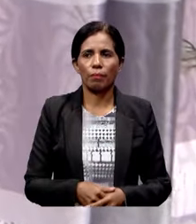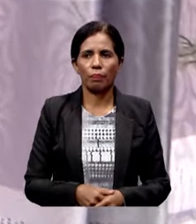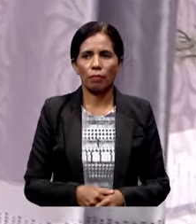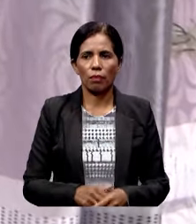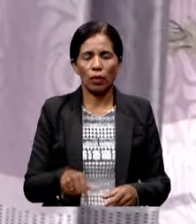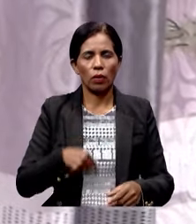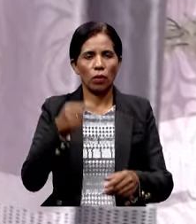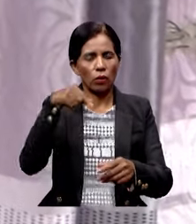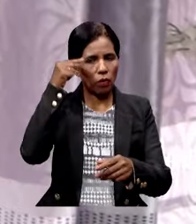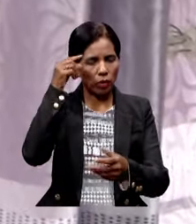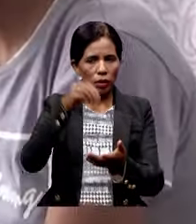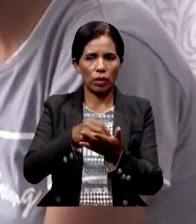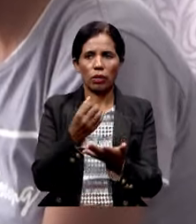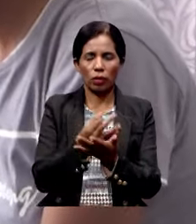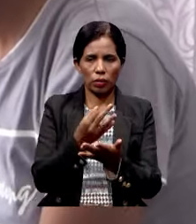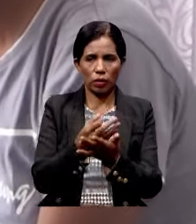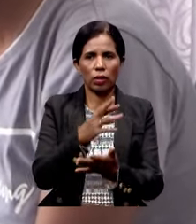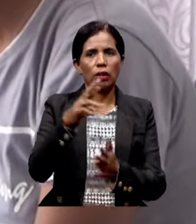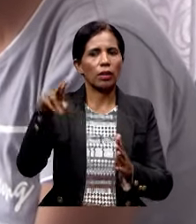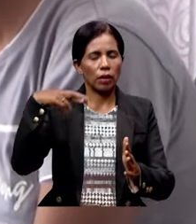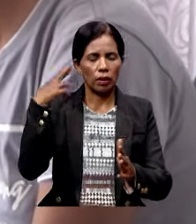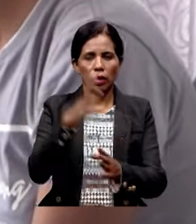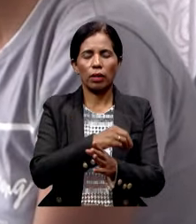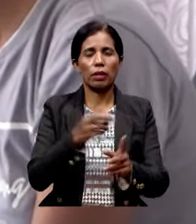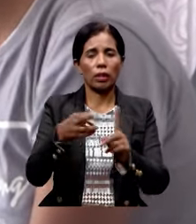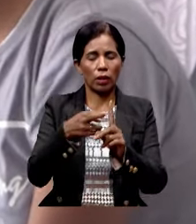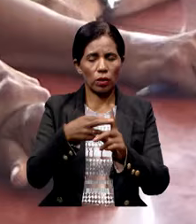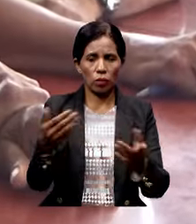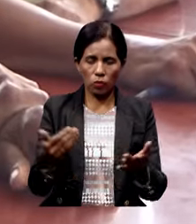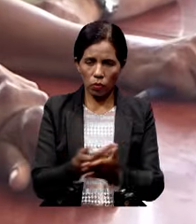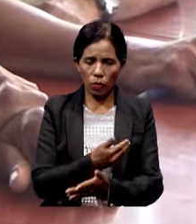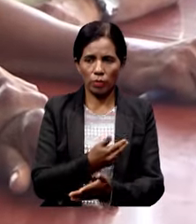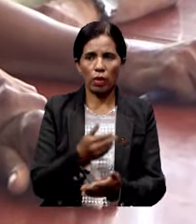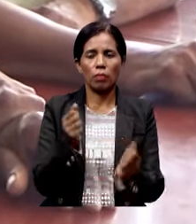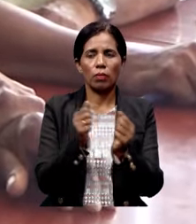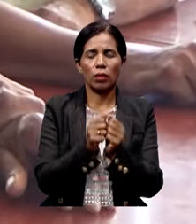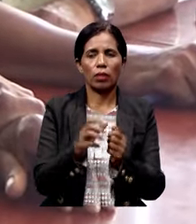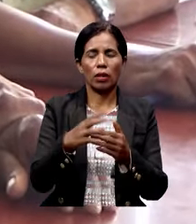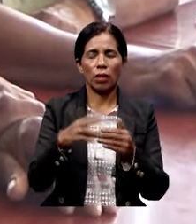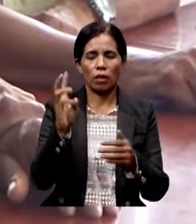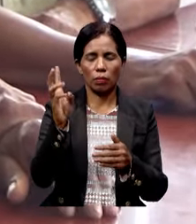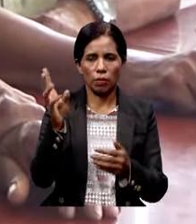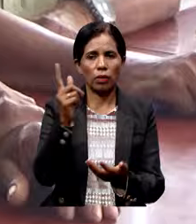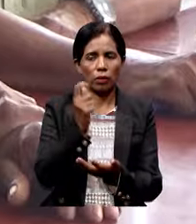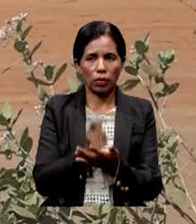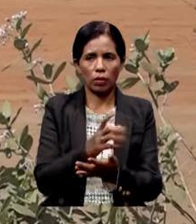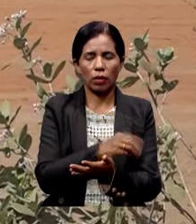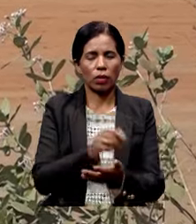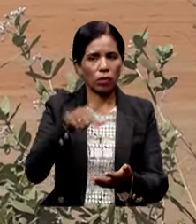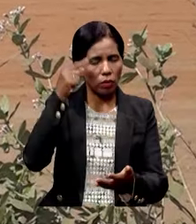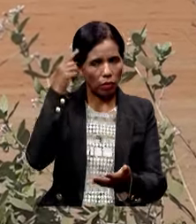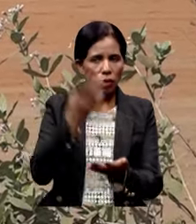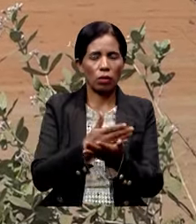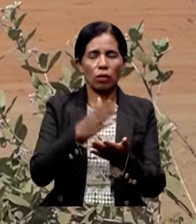Governo aloka orsamento ba konstrusang semiteri ufong Bekusi hamutu krihong neng nulu resen. Antes ne governo sosaona rai hektare sam resen lima ya